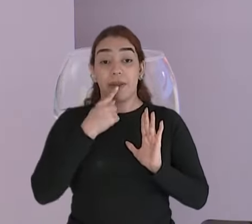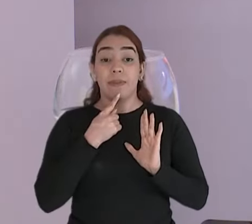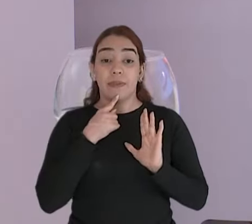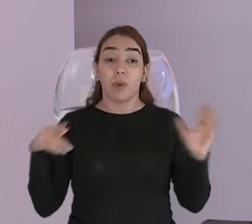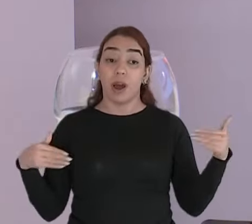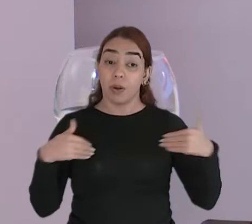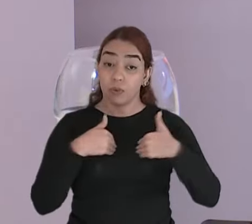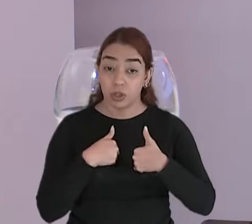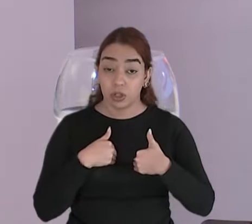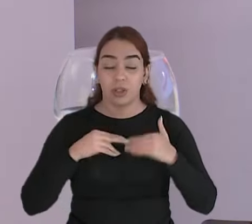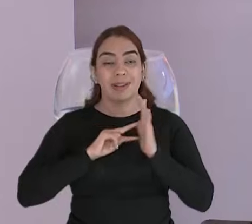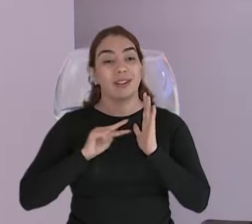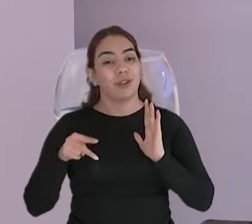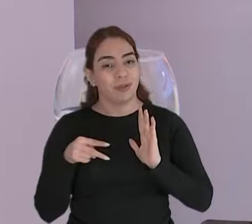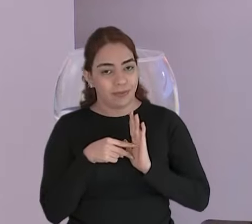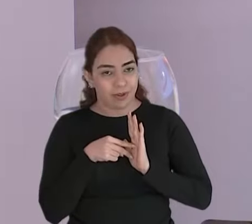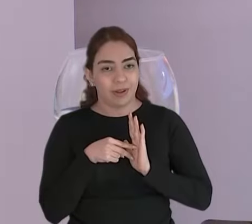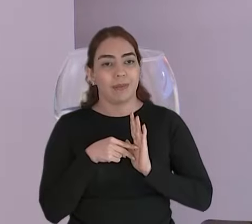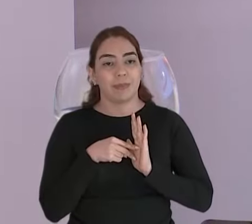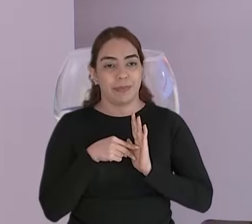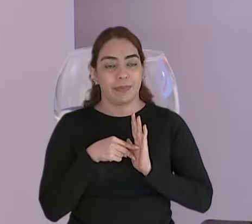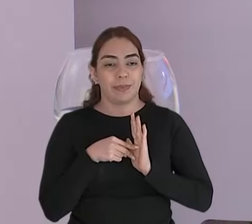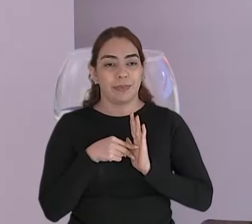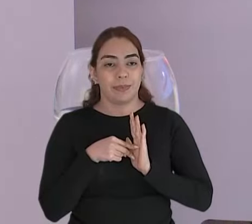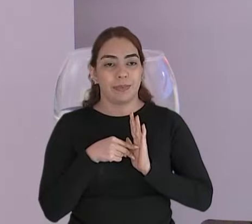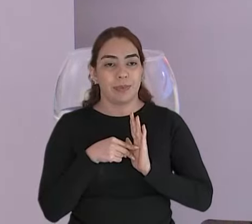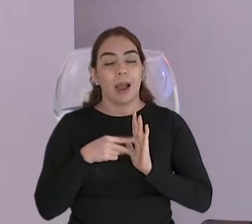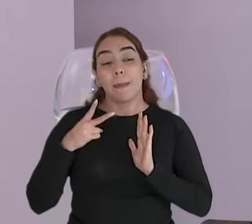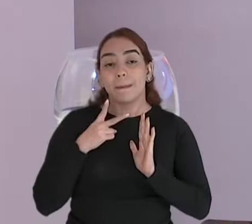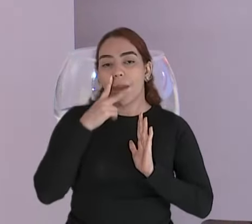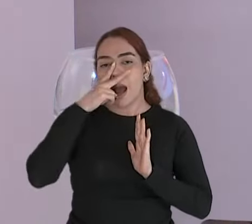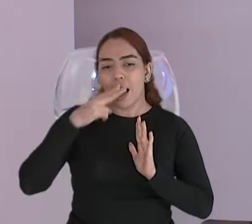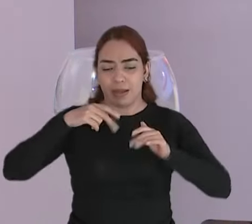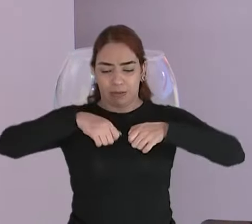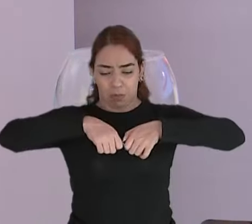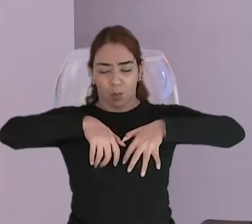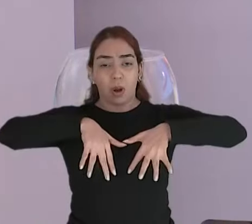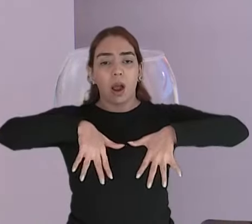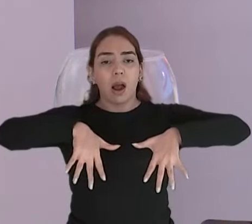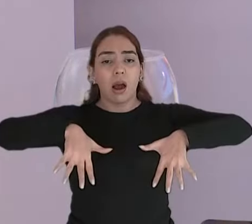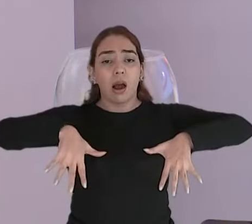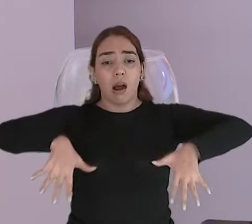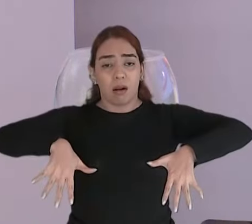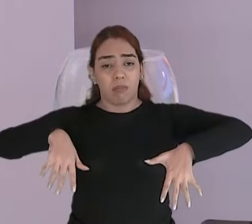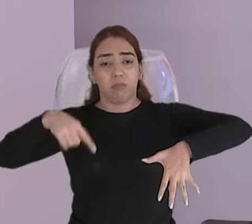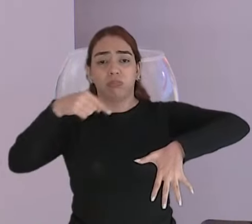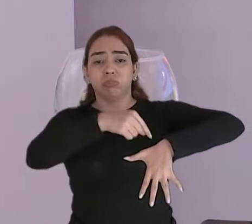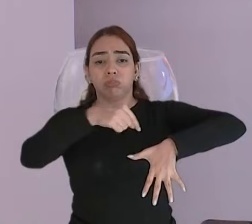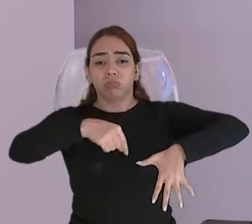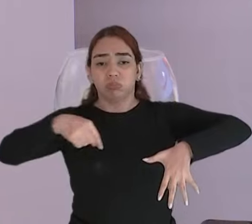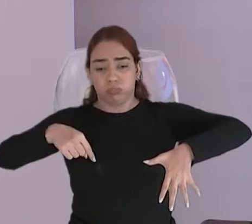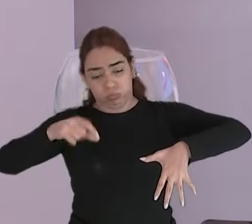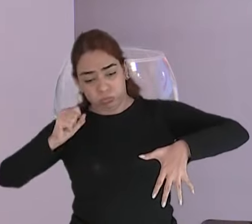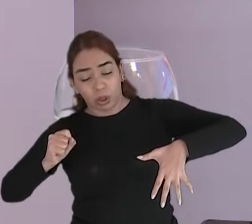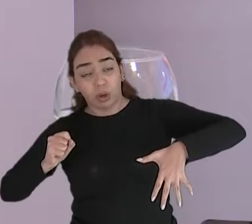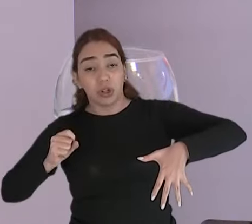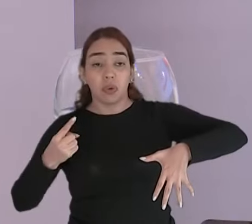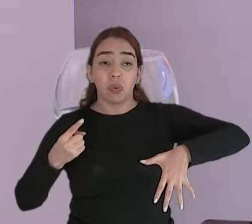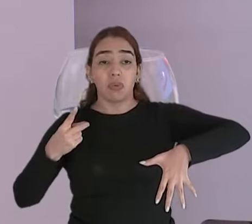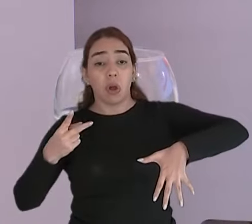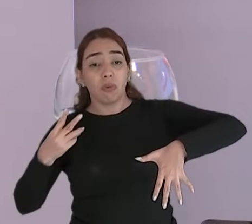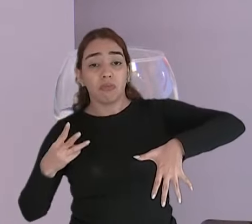em espectro, né? Um diagnóstico em guarda-chuva. E aí, nisso, e por que que isso acontece?